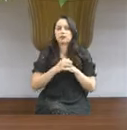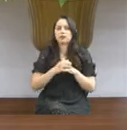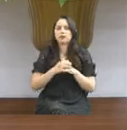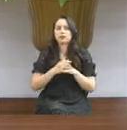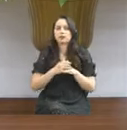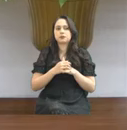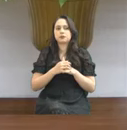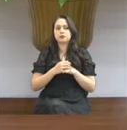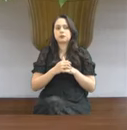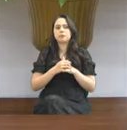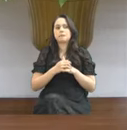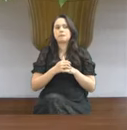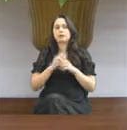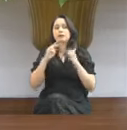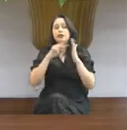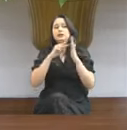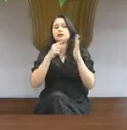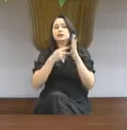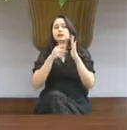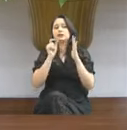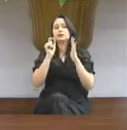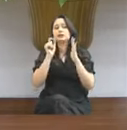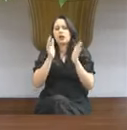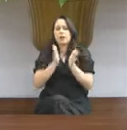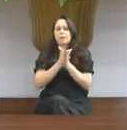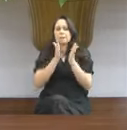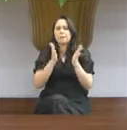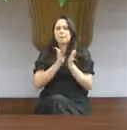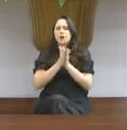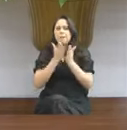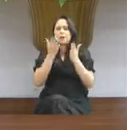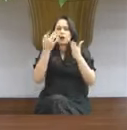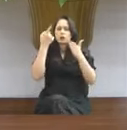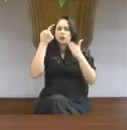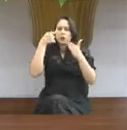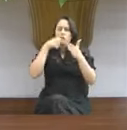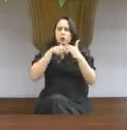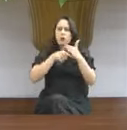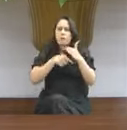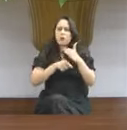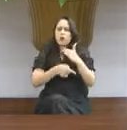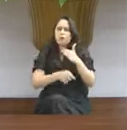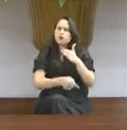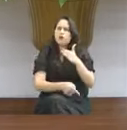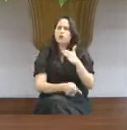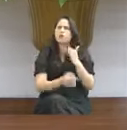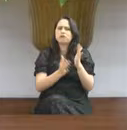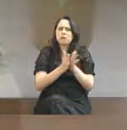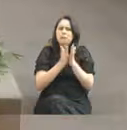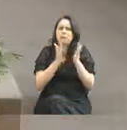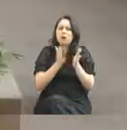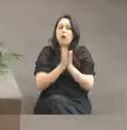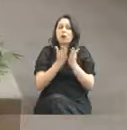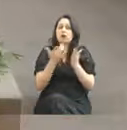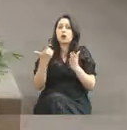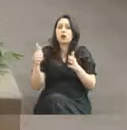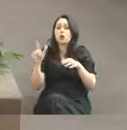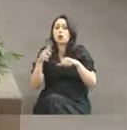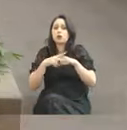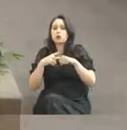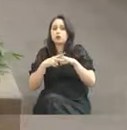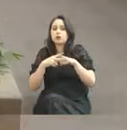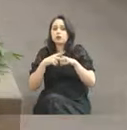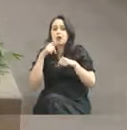pitoshel. E pitoshel significa uma pobreza extrema. Existe um outro verbo chamado